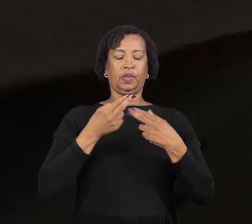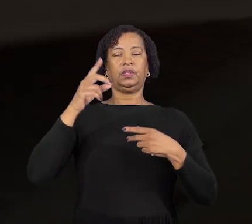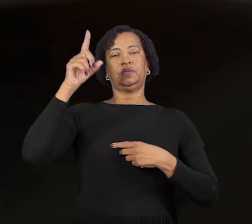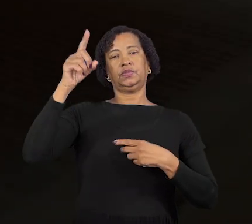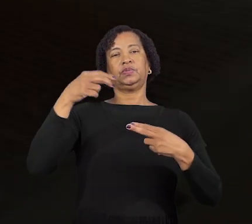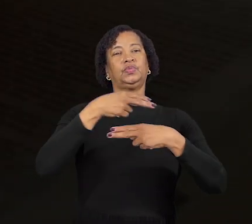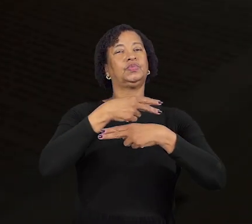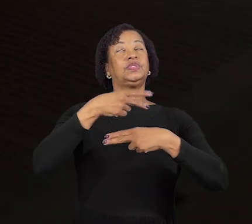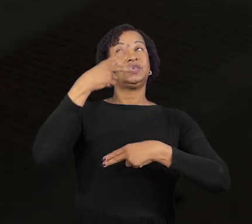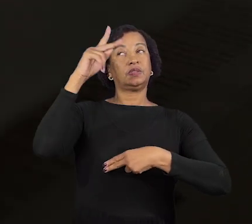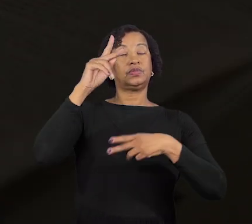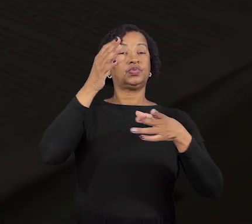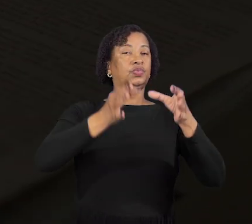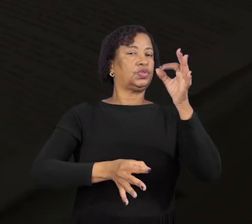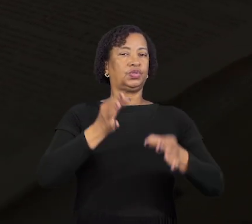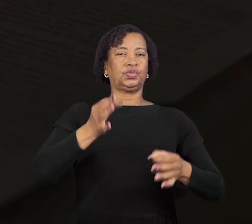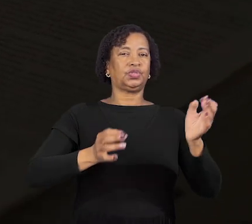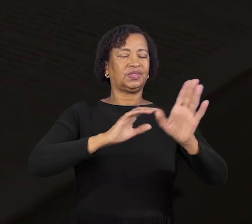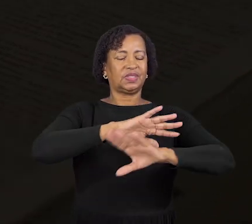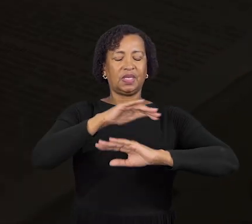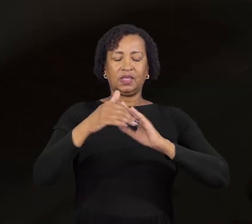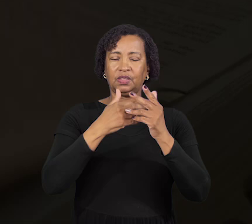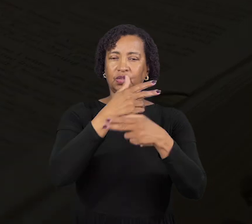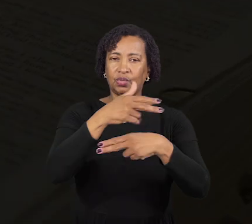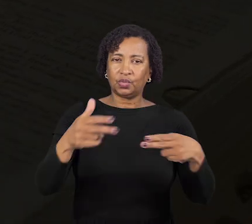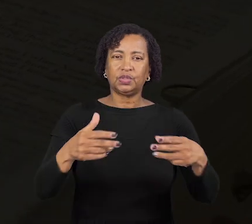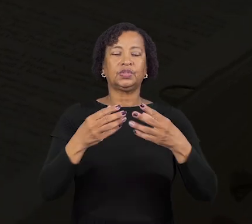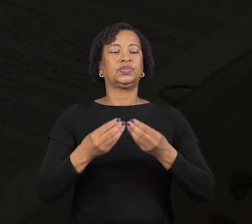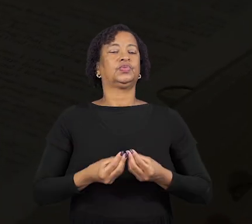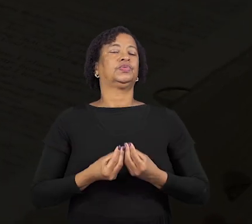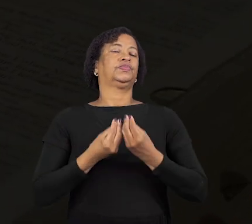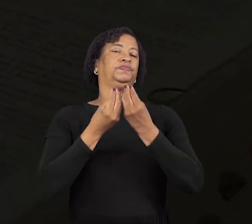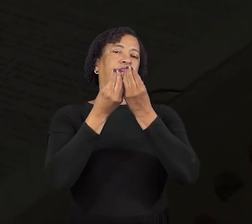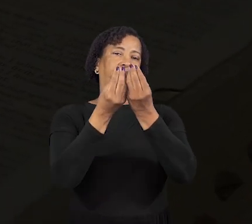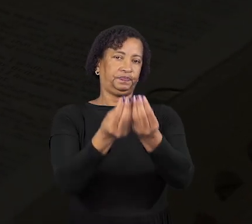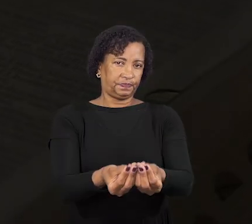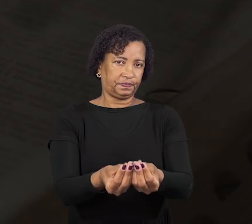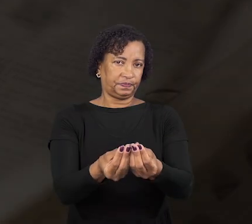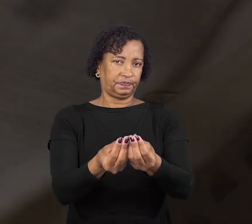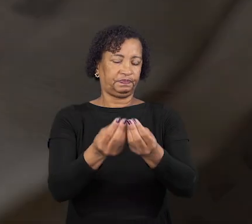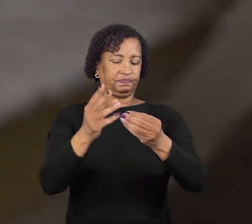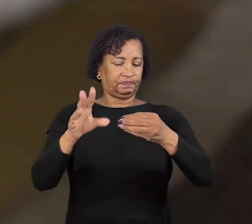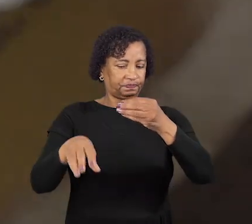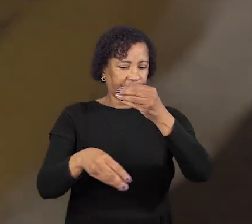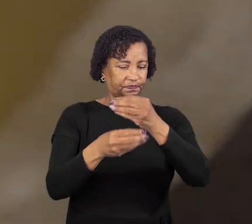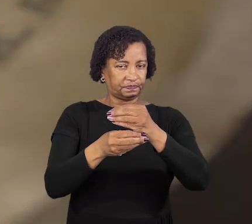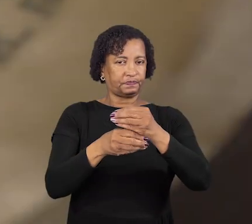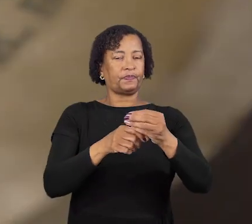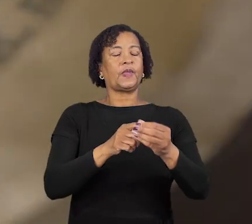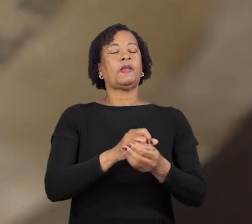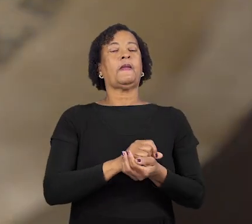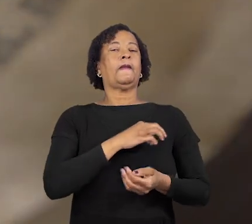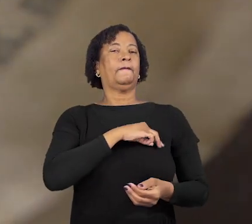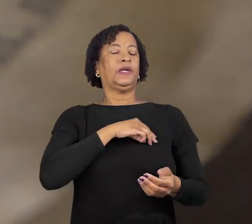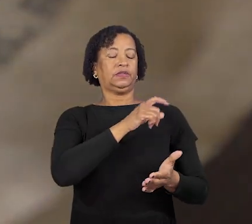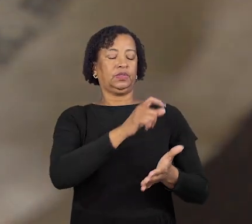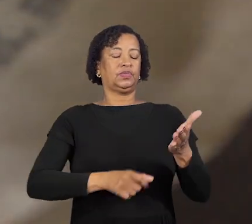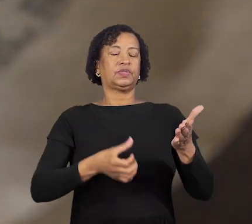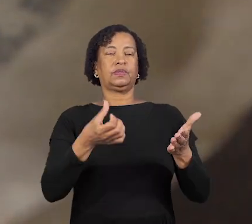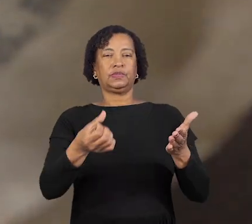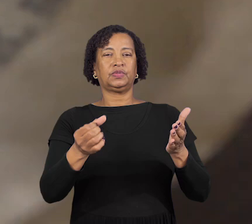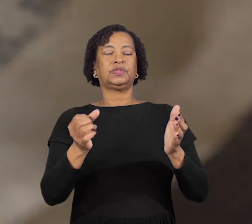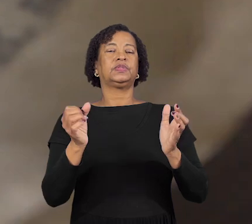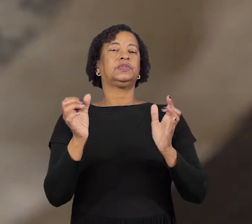e a sua justiça, e todas essas coisas lhes serão acrescentadas." Em Mateus 6, Jesus nos